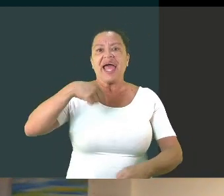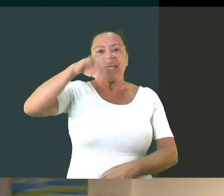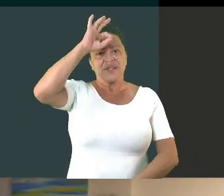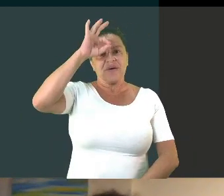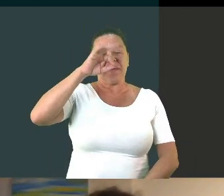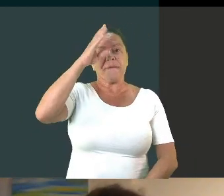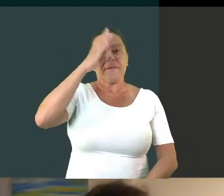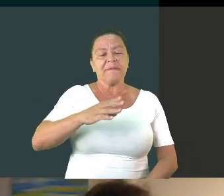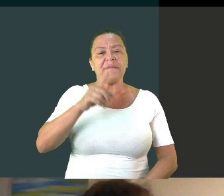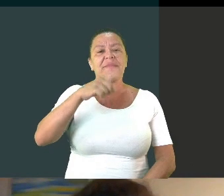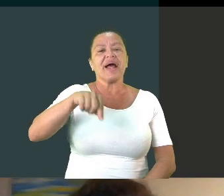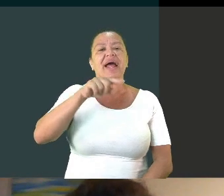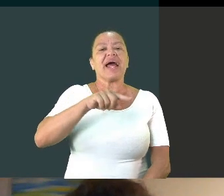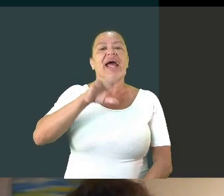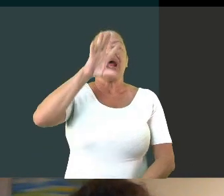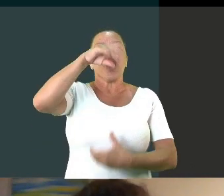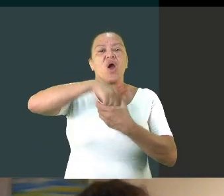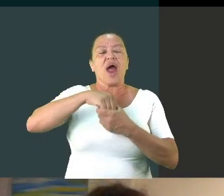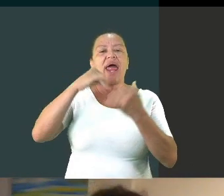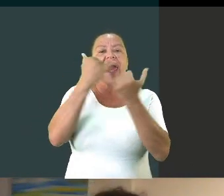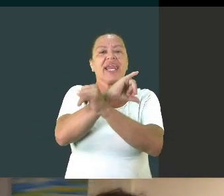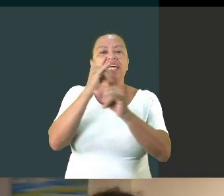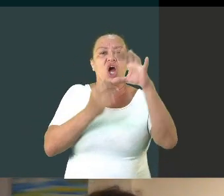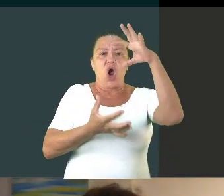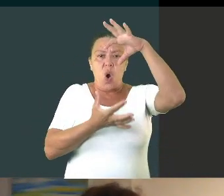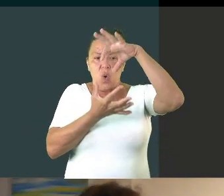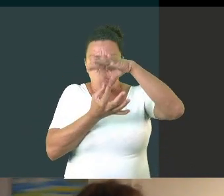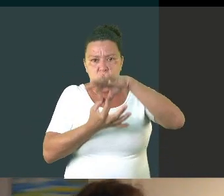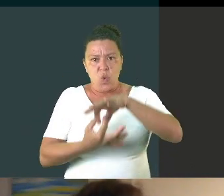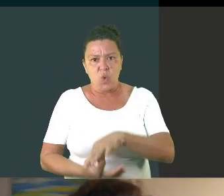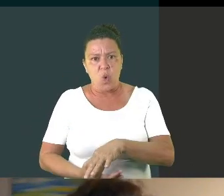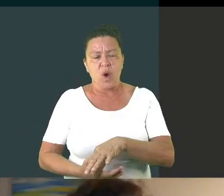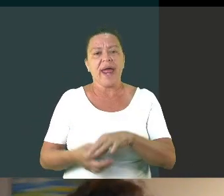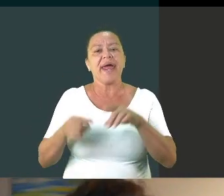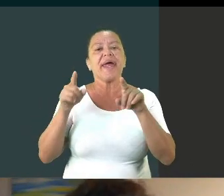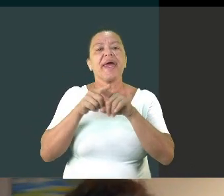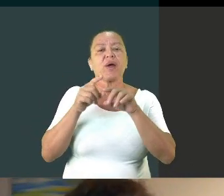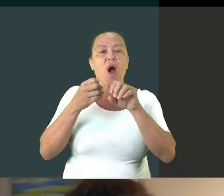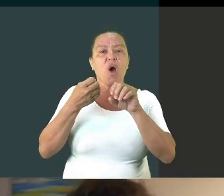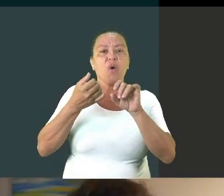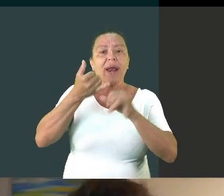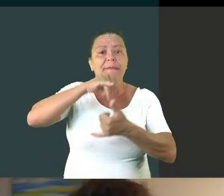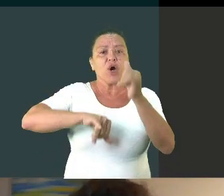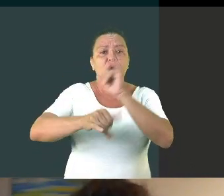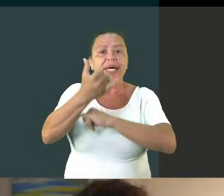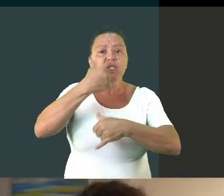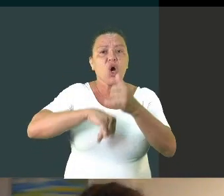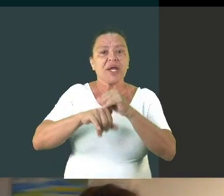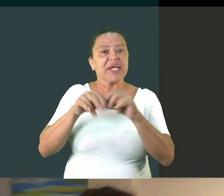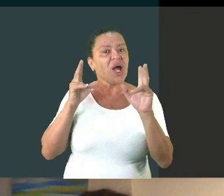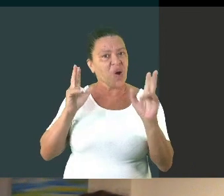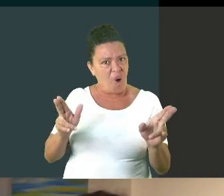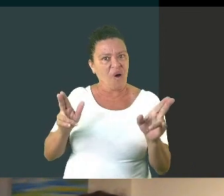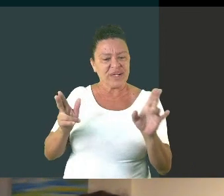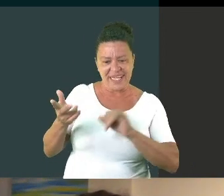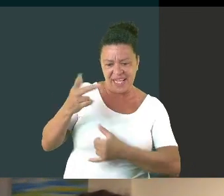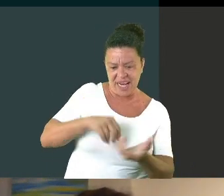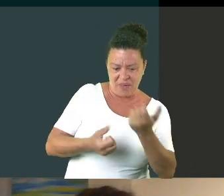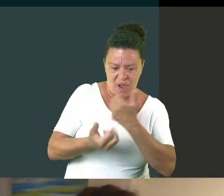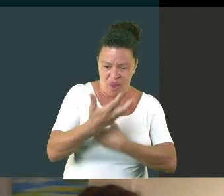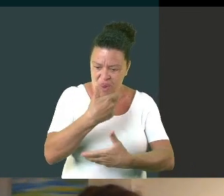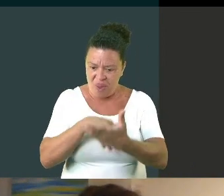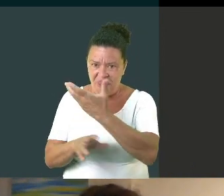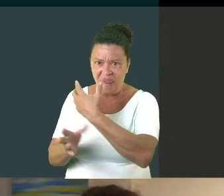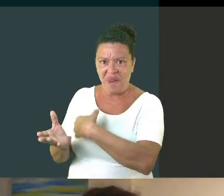então, polarizam essa energia como laboratórios ultrassensíveis, entregando a